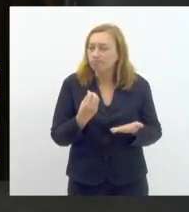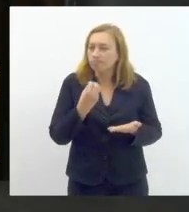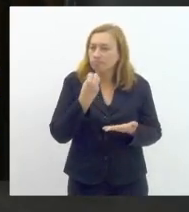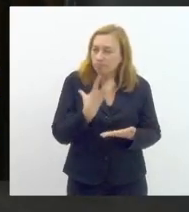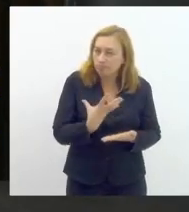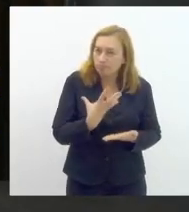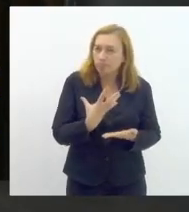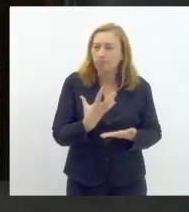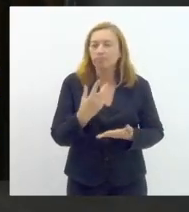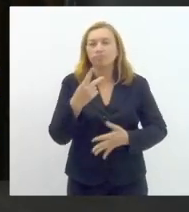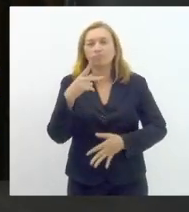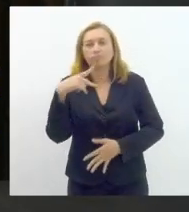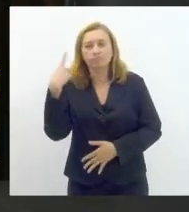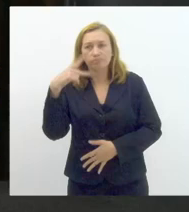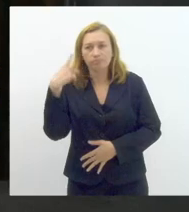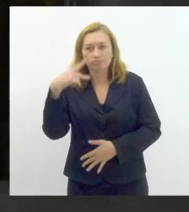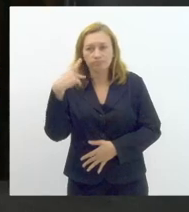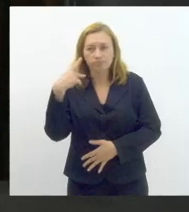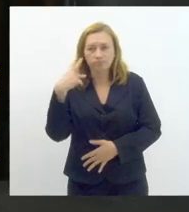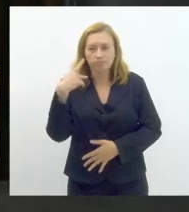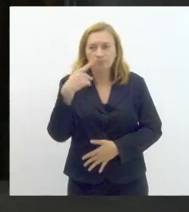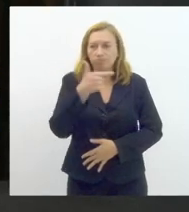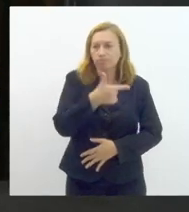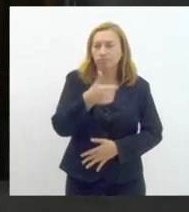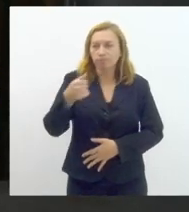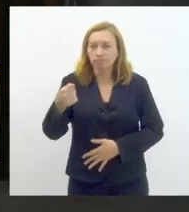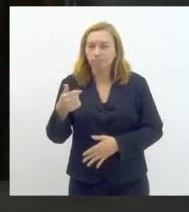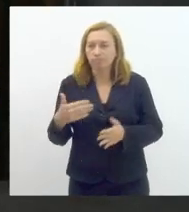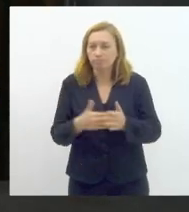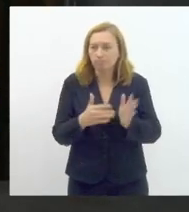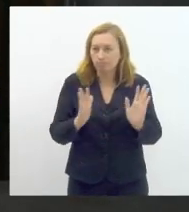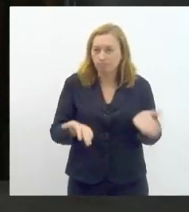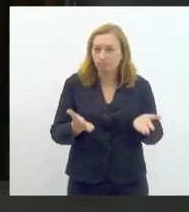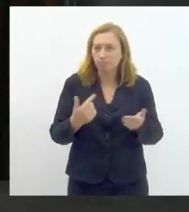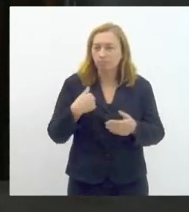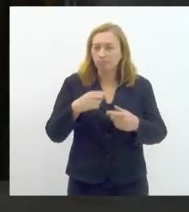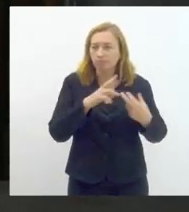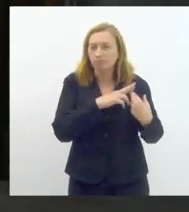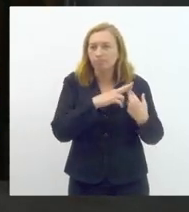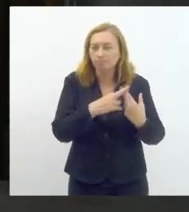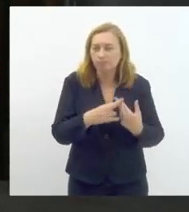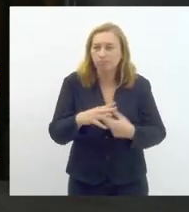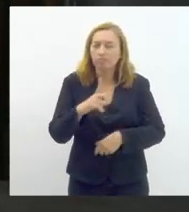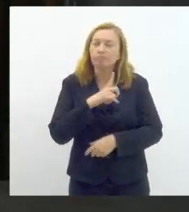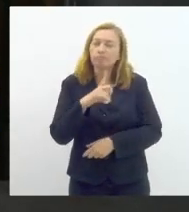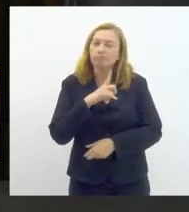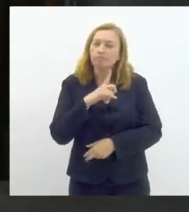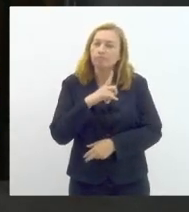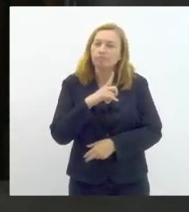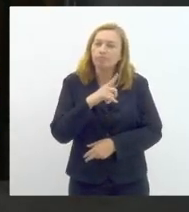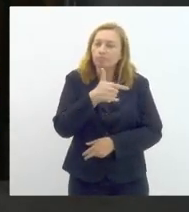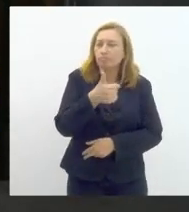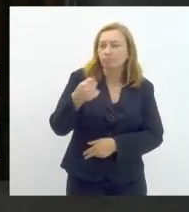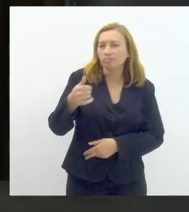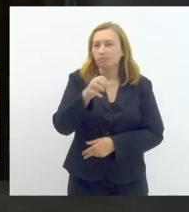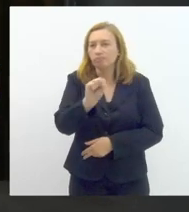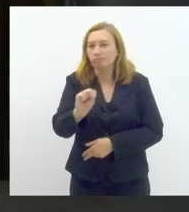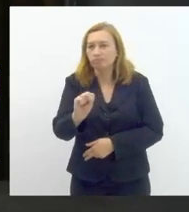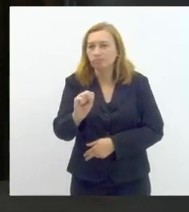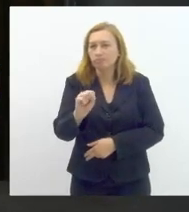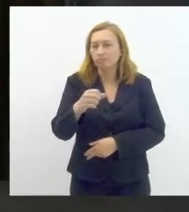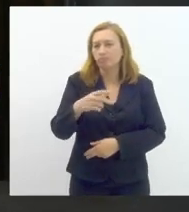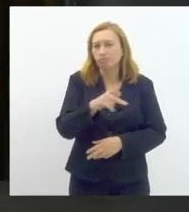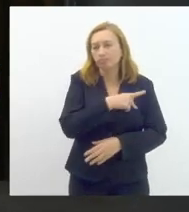propositiva como parlamentar, e de 17 para cá eu assumi interinamente, 17 e 18, a